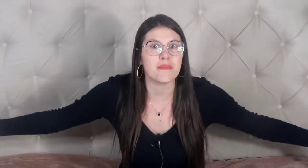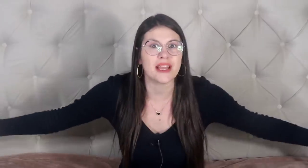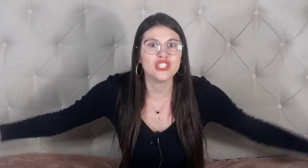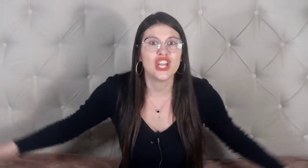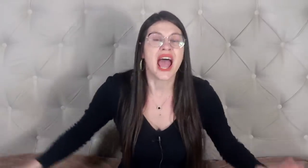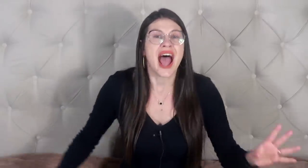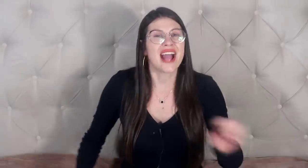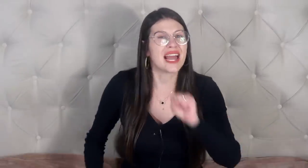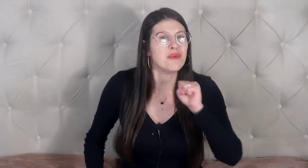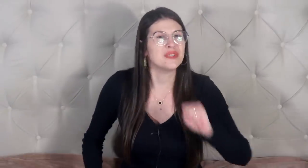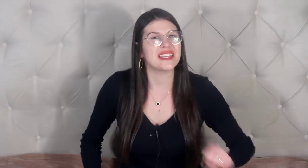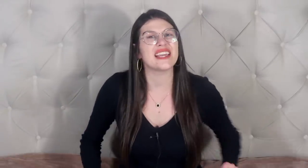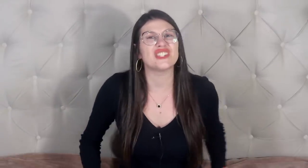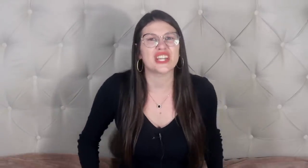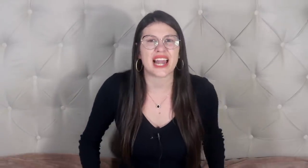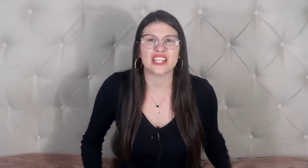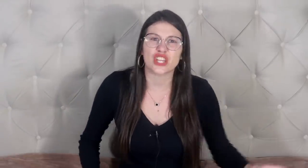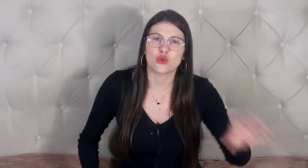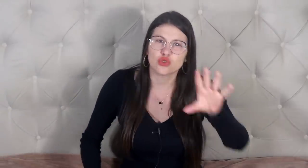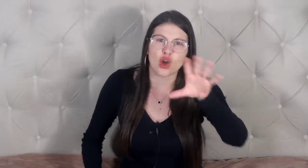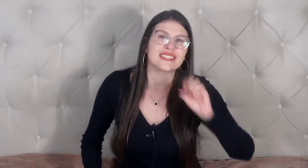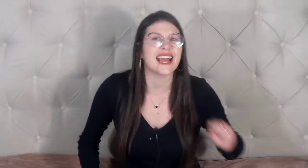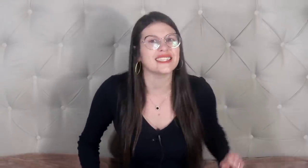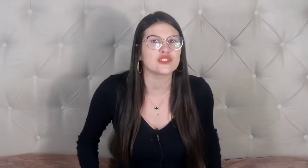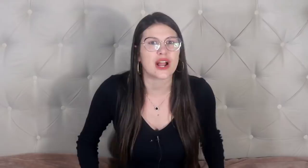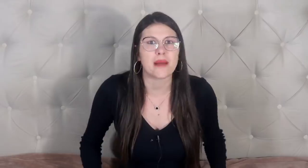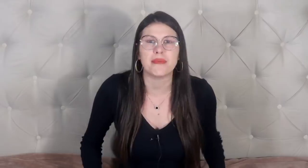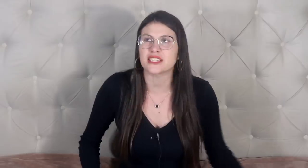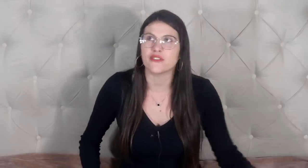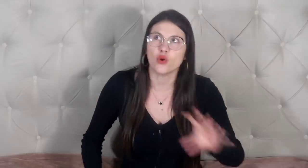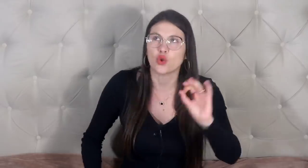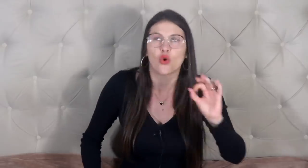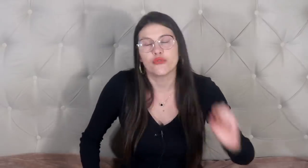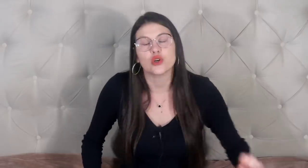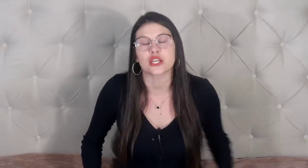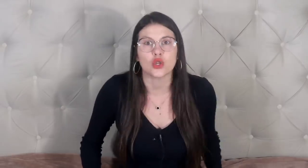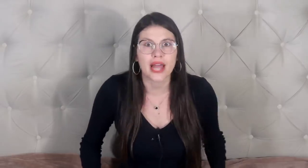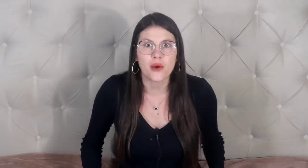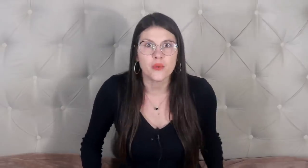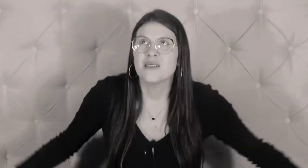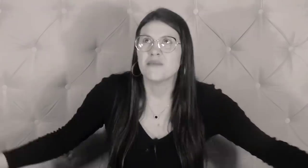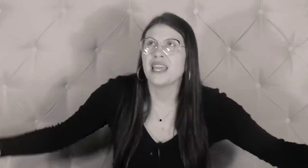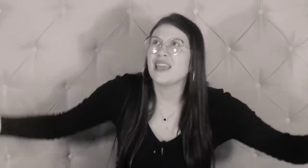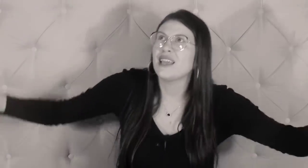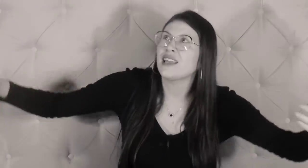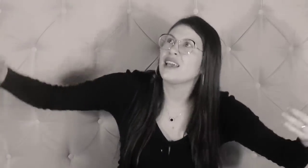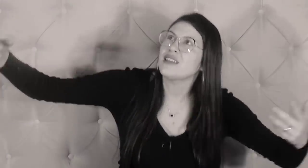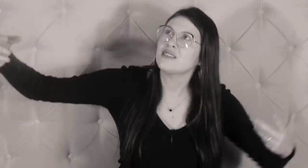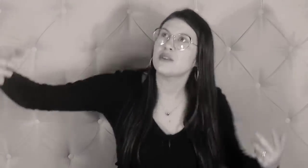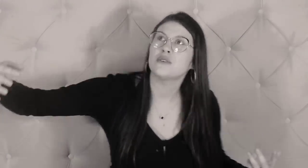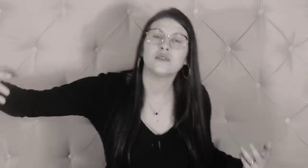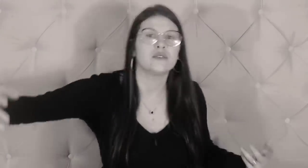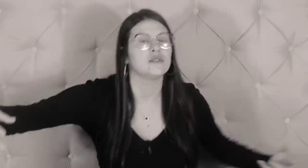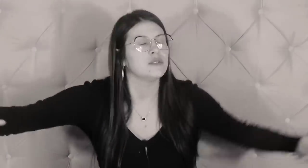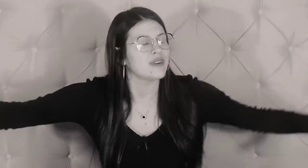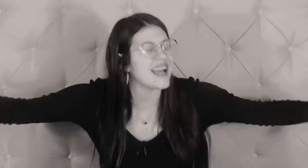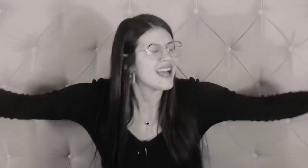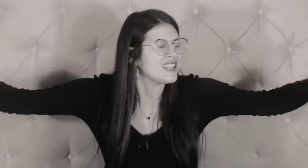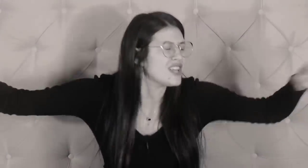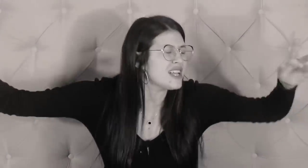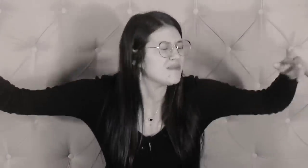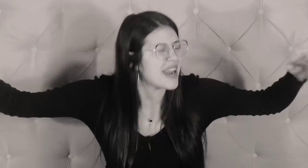mais que de repente, aquela musiquinha chiclete que custou sair da sua cabeça voltou com força total. Ministro